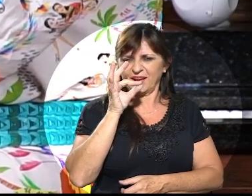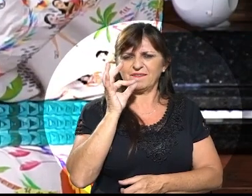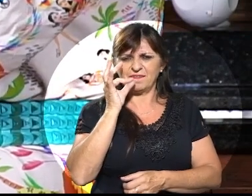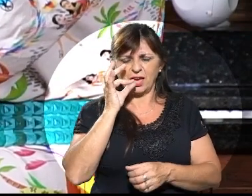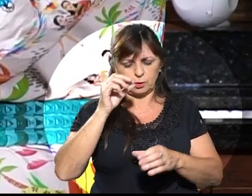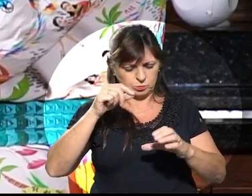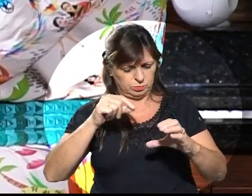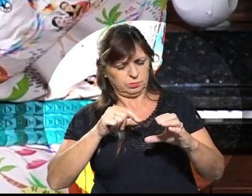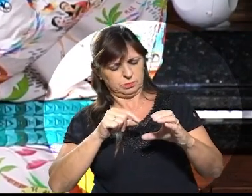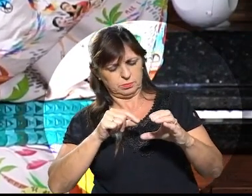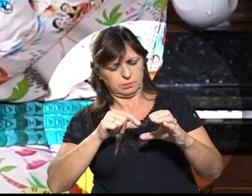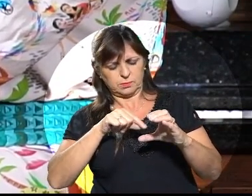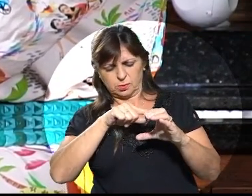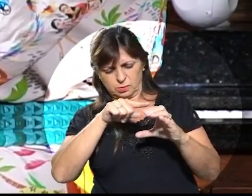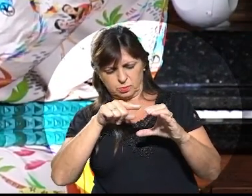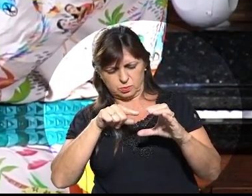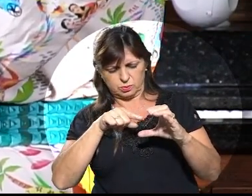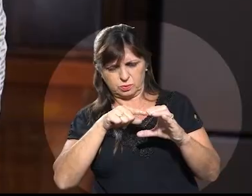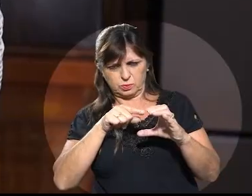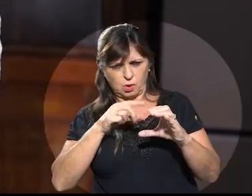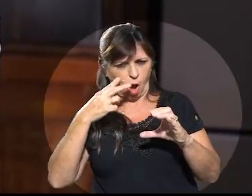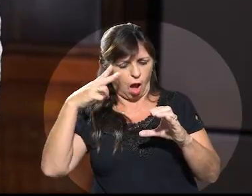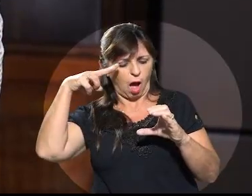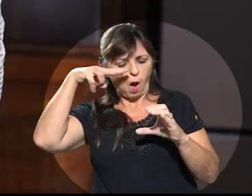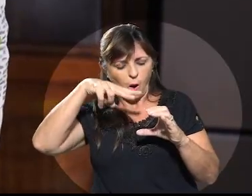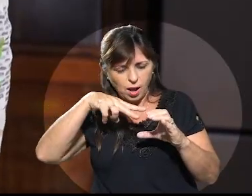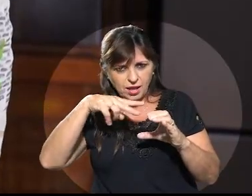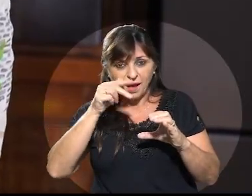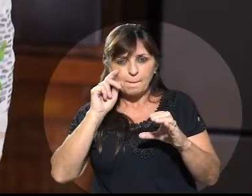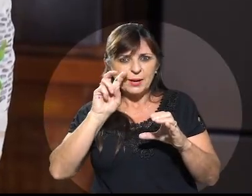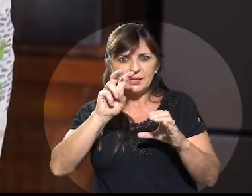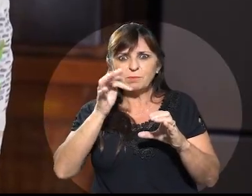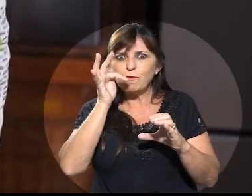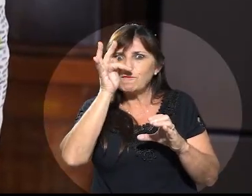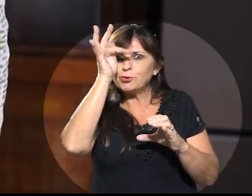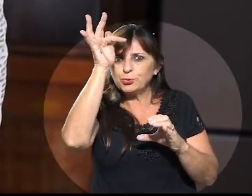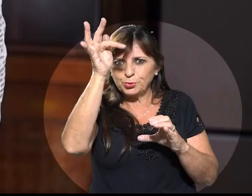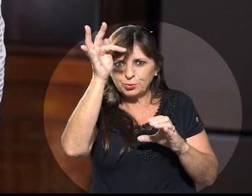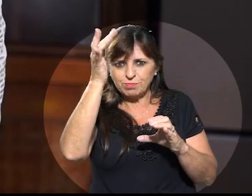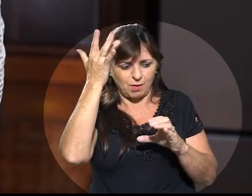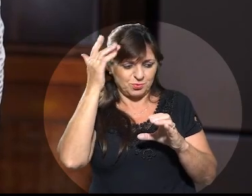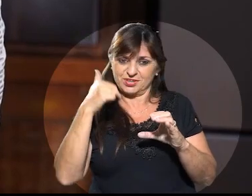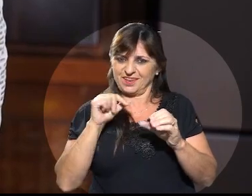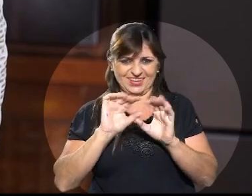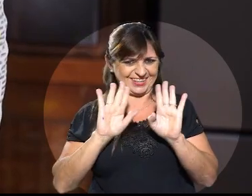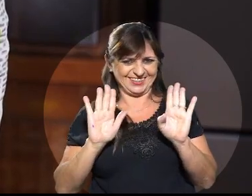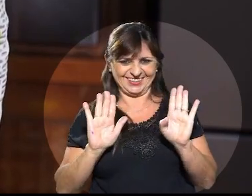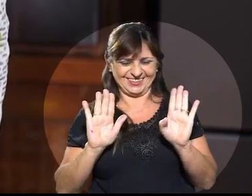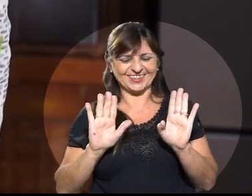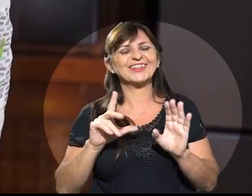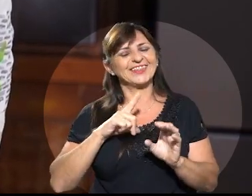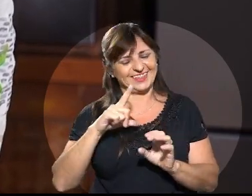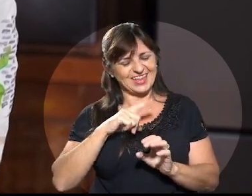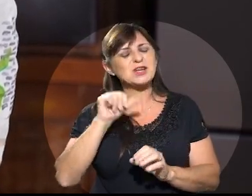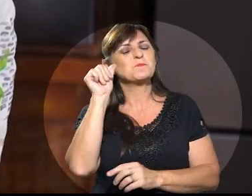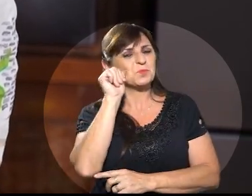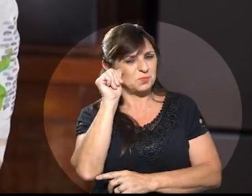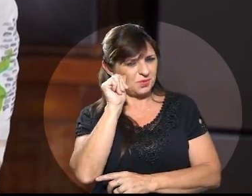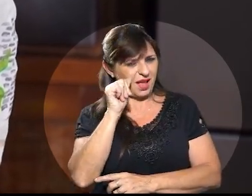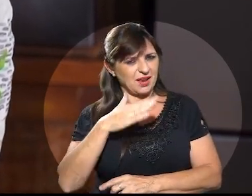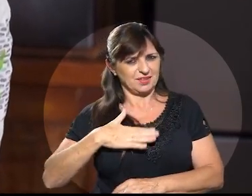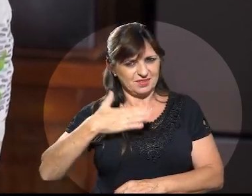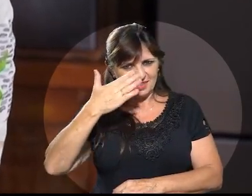fazem. Quando tá tomando, porque fica a borra no final, o pó fica ali. Elas